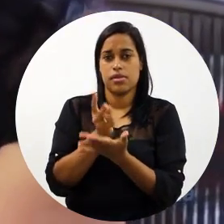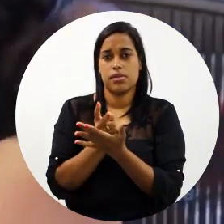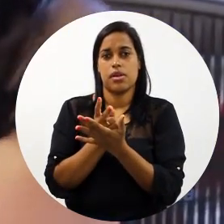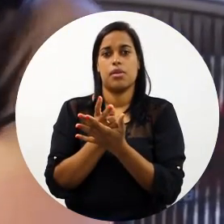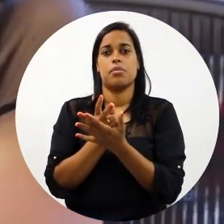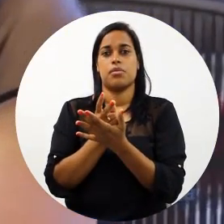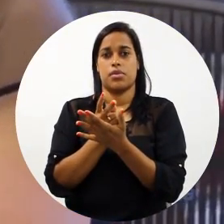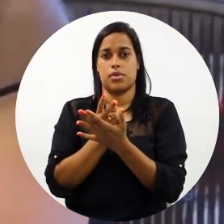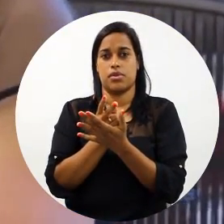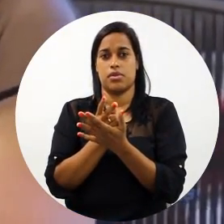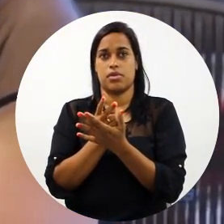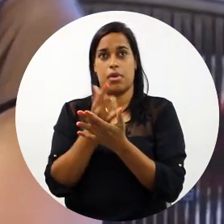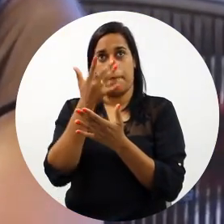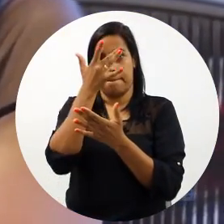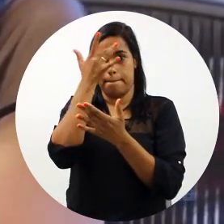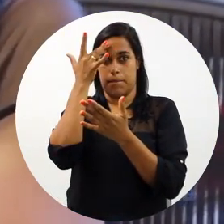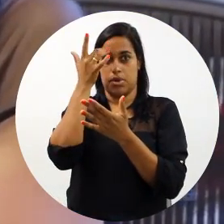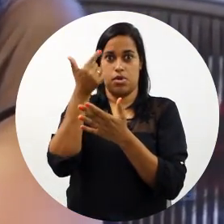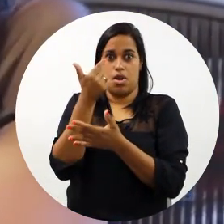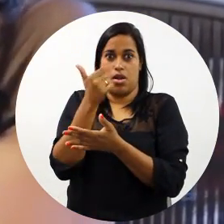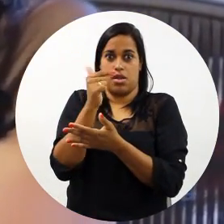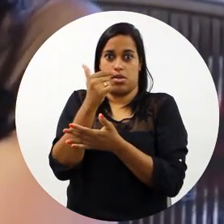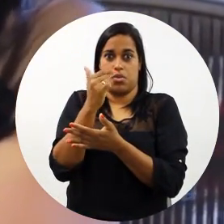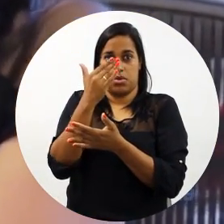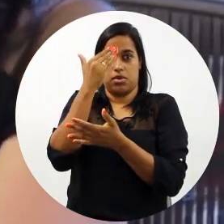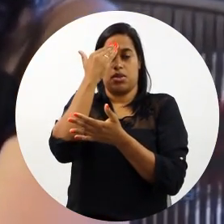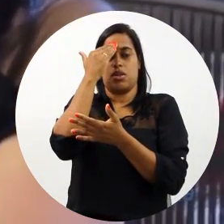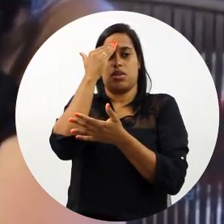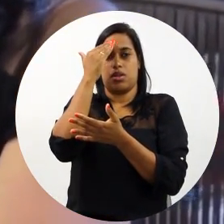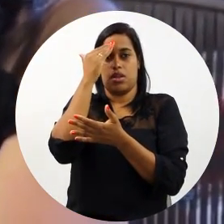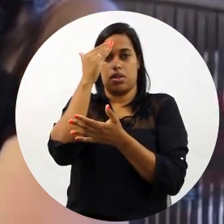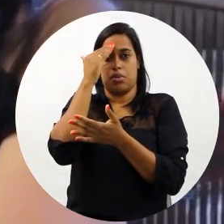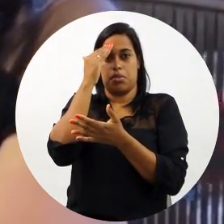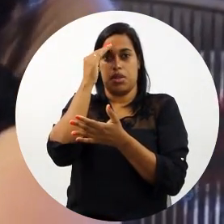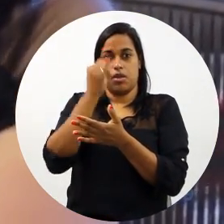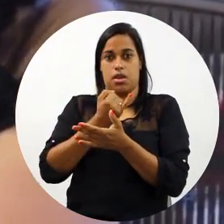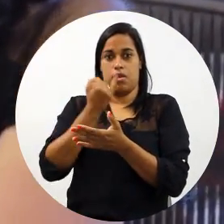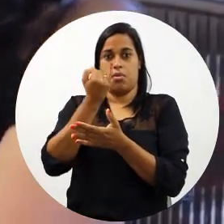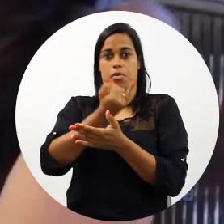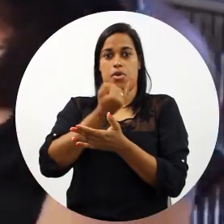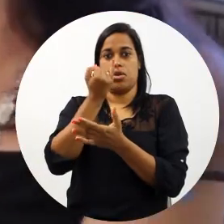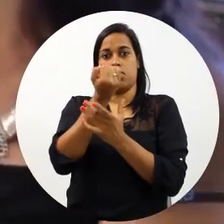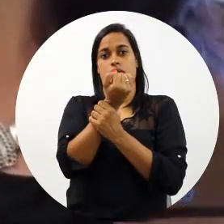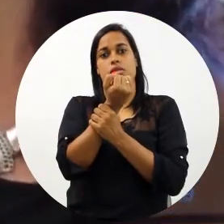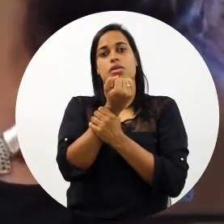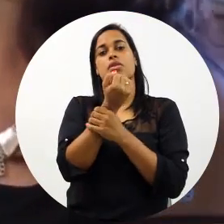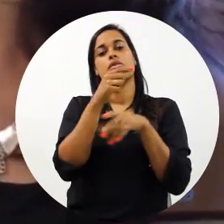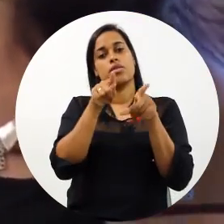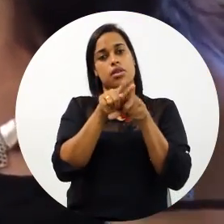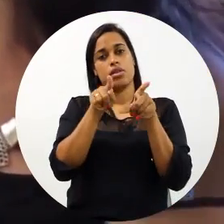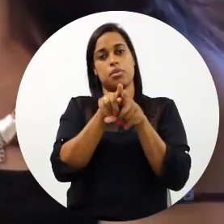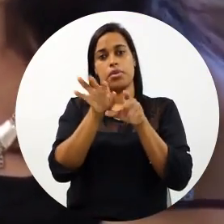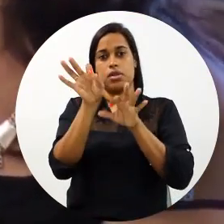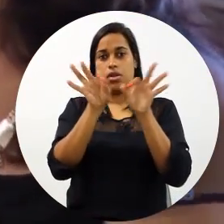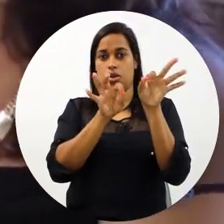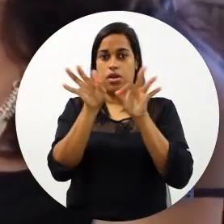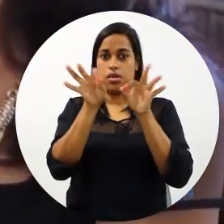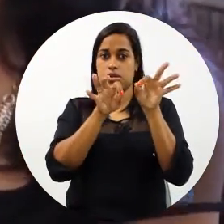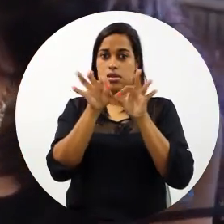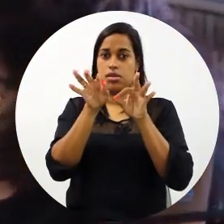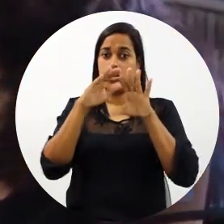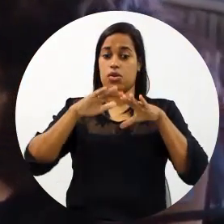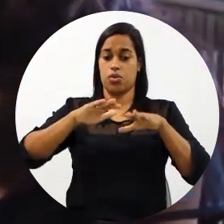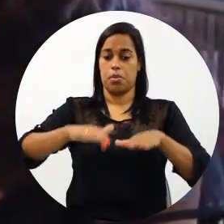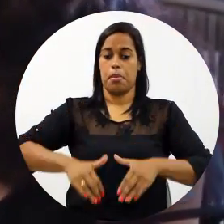esses pontos, do indivíduo que ainda não tem a completa consciência da importância da segurança e da organização que pede isso e